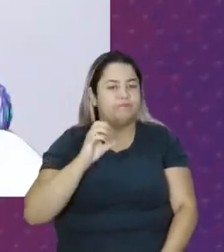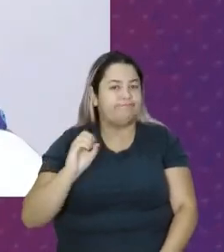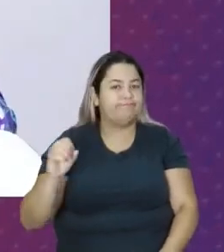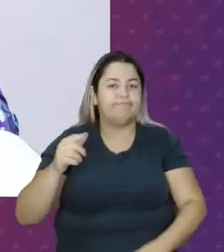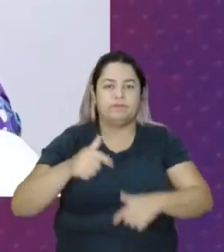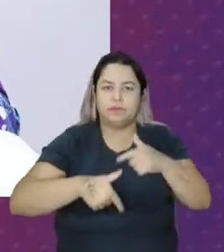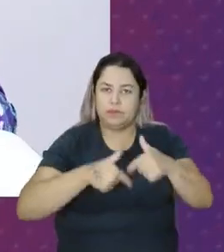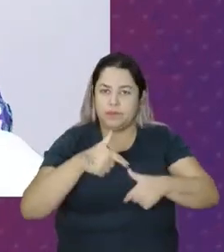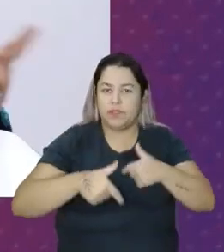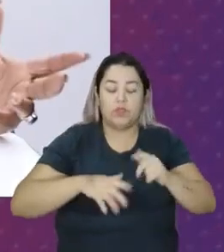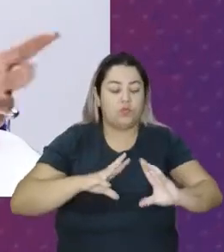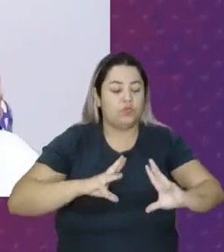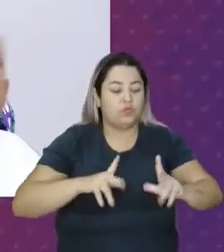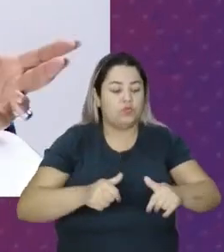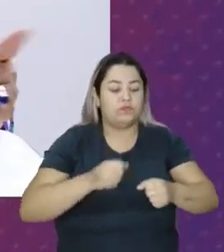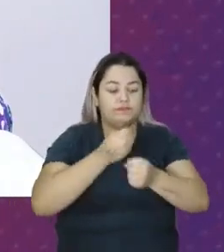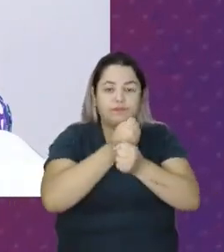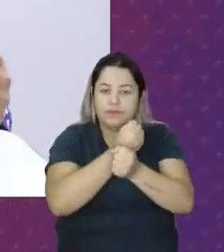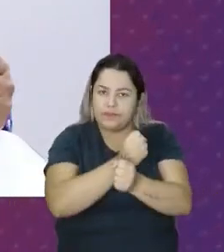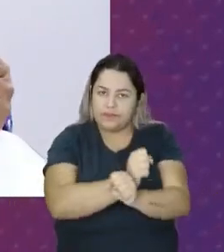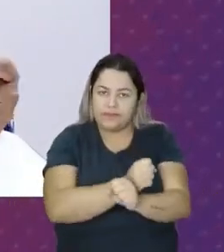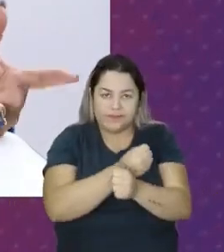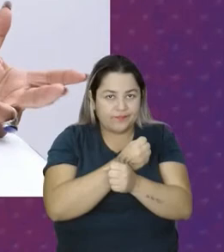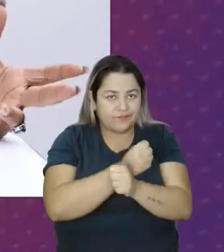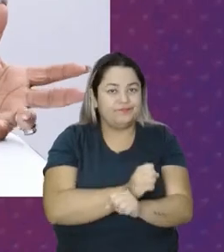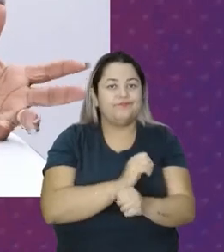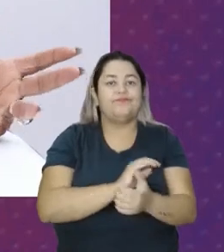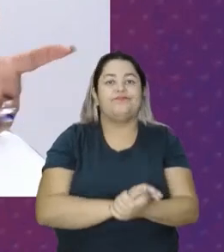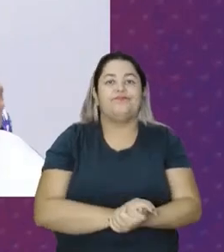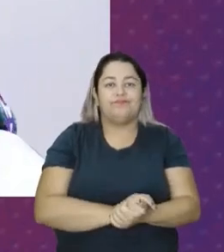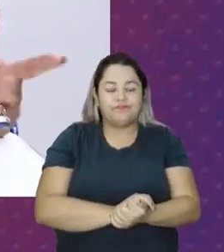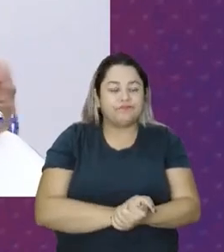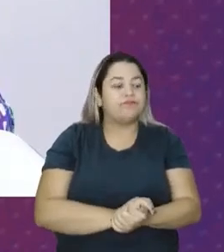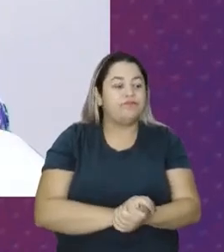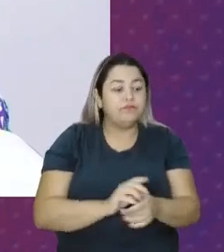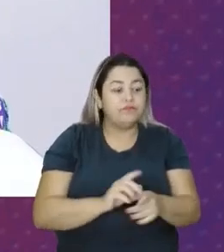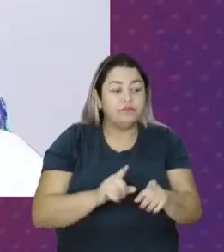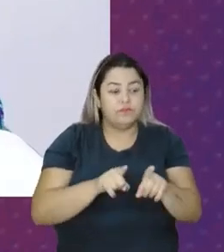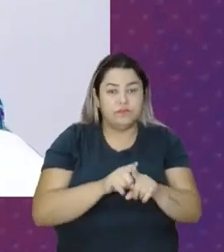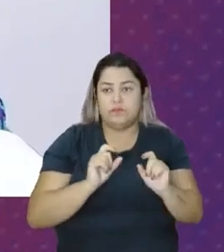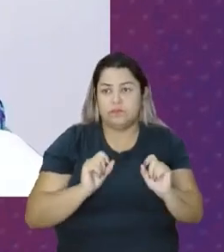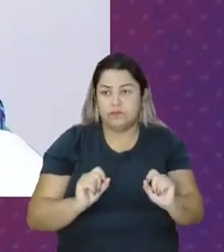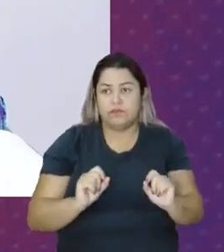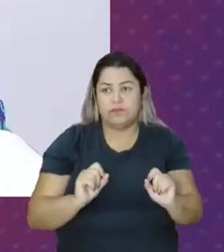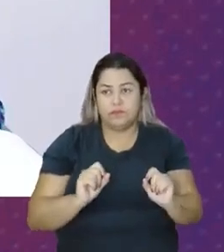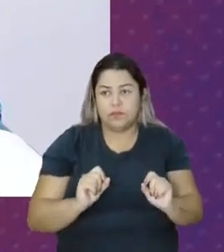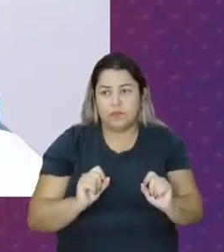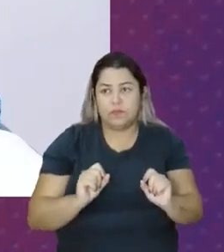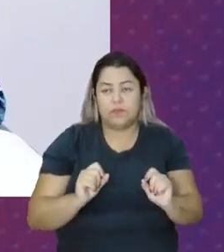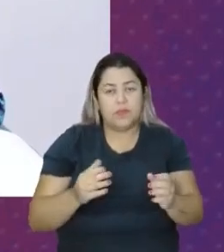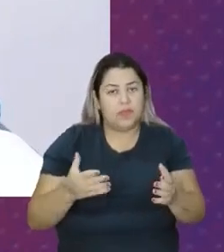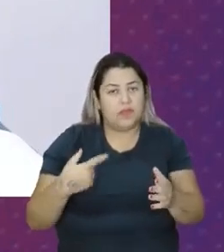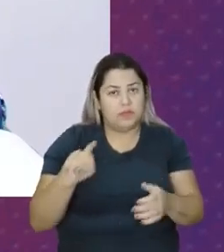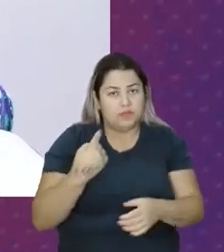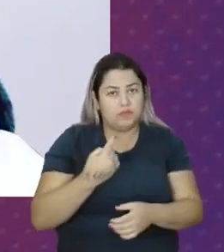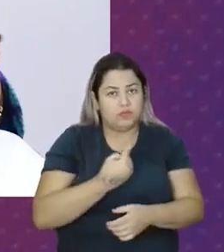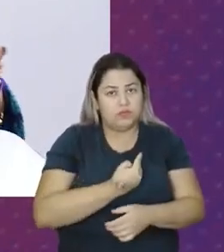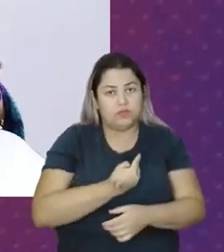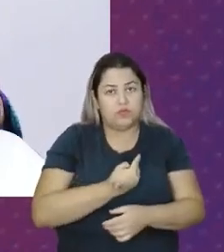todos negros, escravizados, em situação de escravidão contemporânea, né? E a